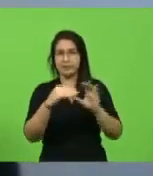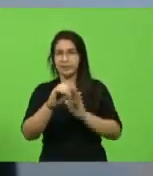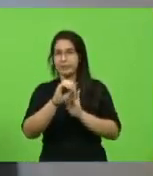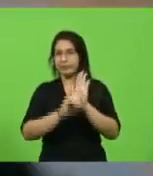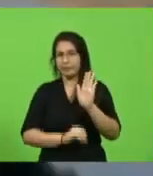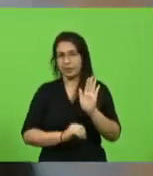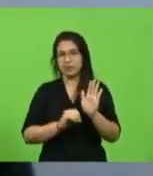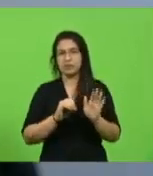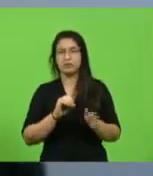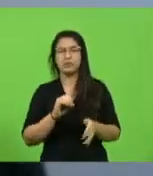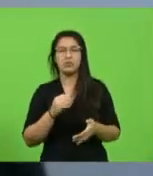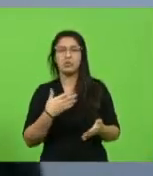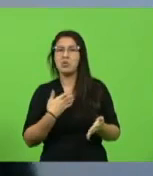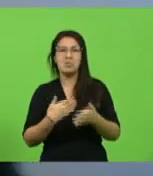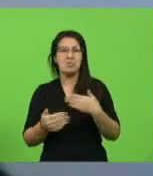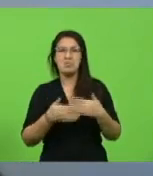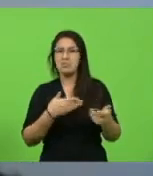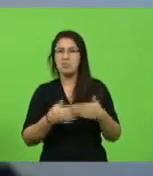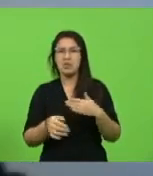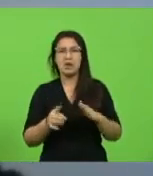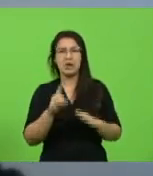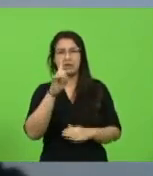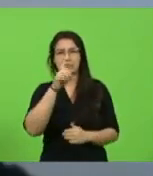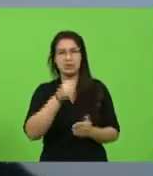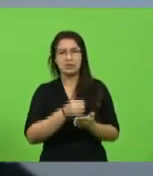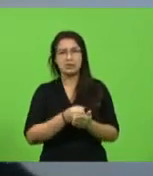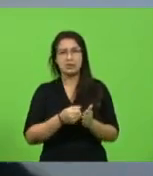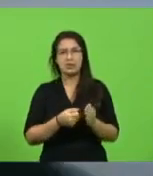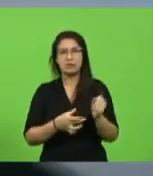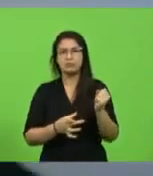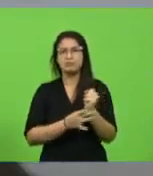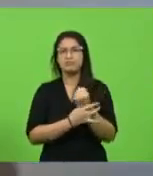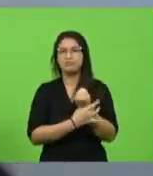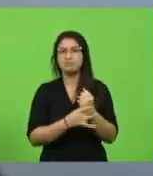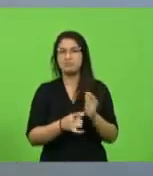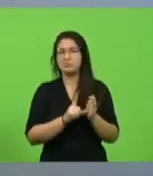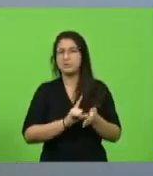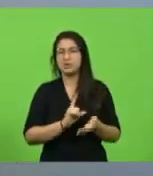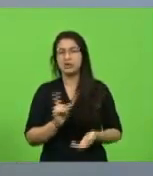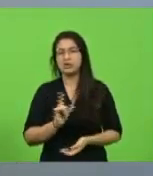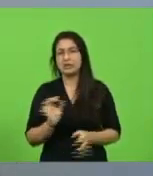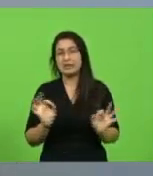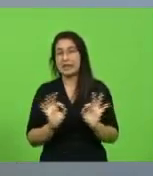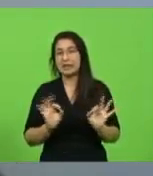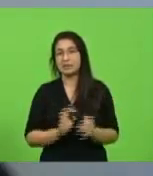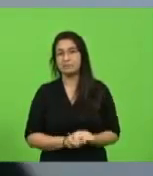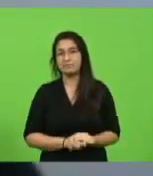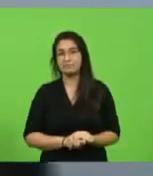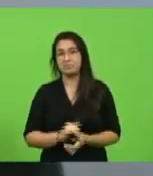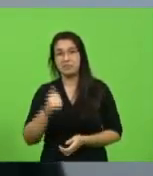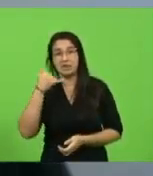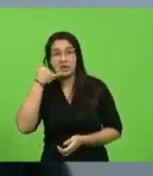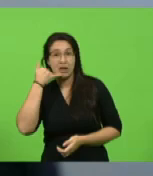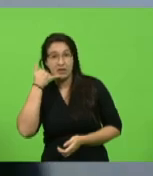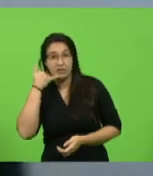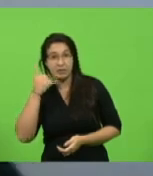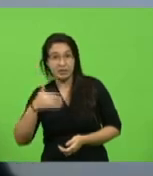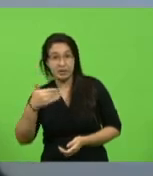e qualquer medida preventiva. Seja após a conversa telefônica ou seja